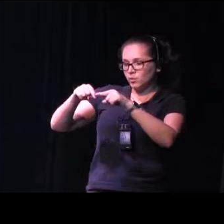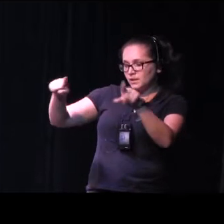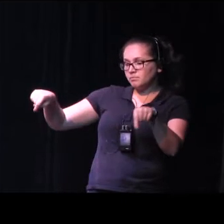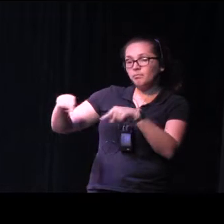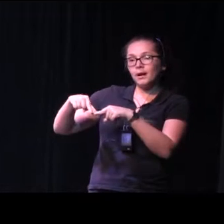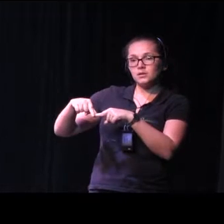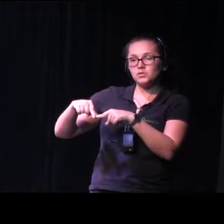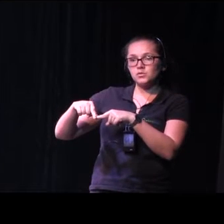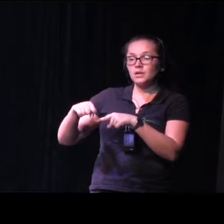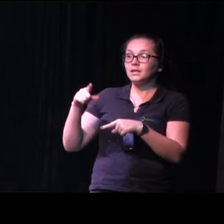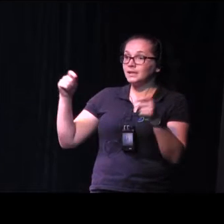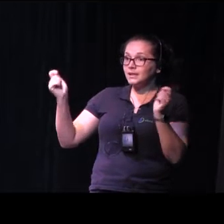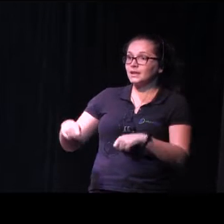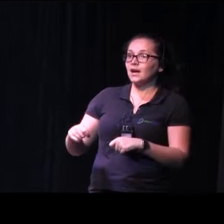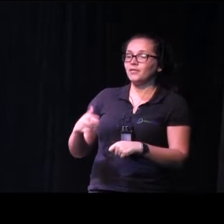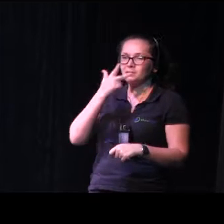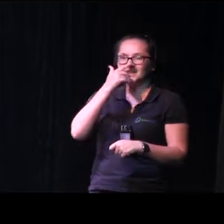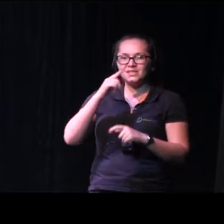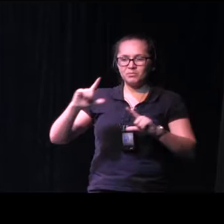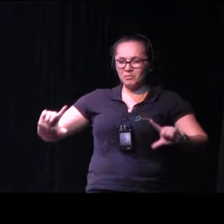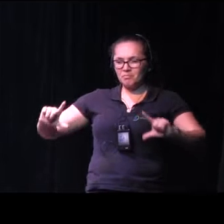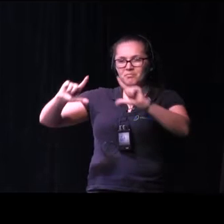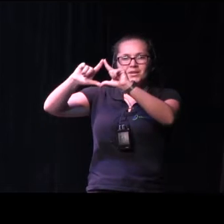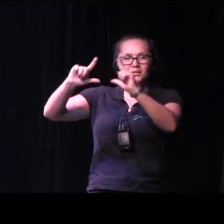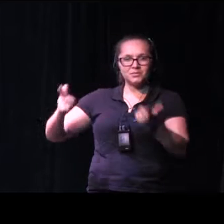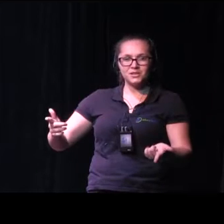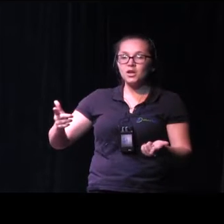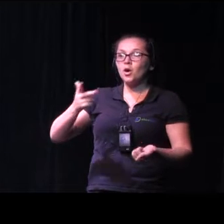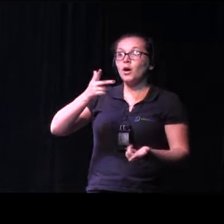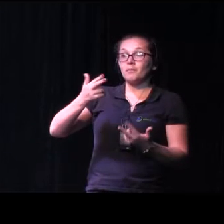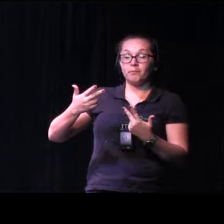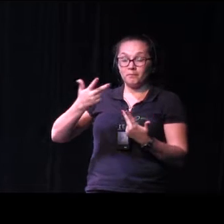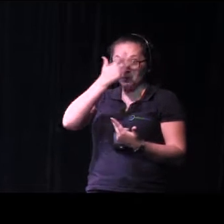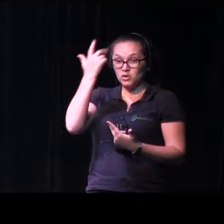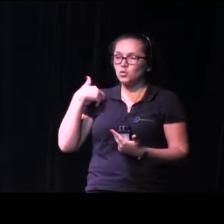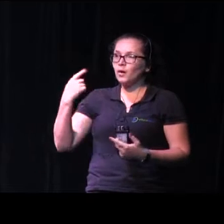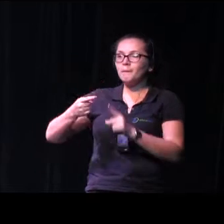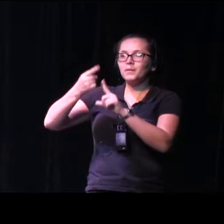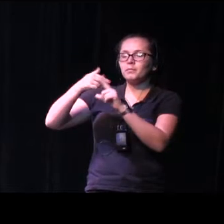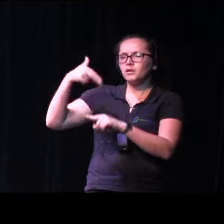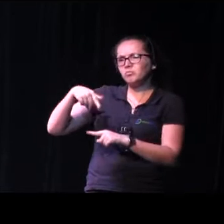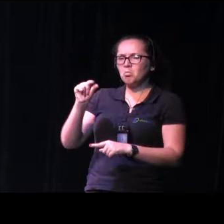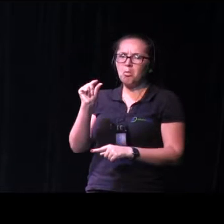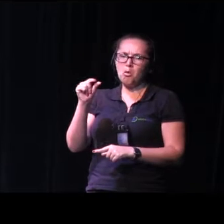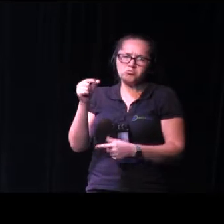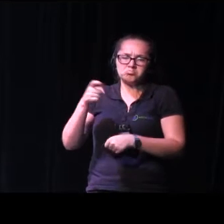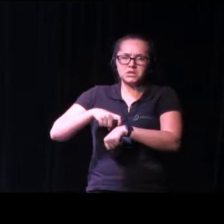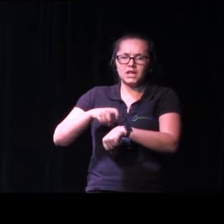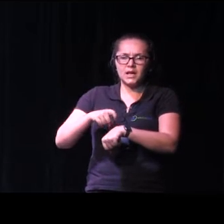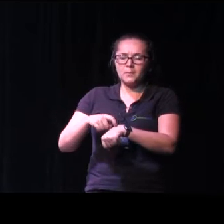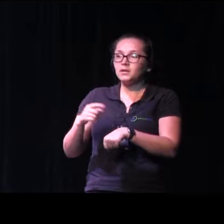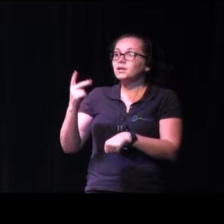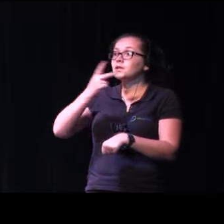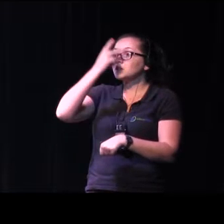permanente da espacialidade, que operava como uma pirâmide, muitas pessoas no primeiro andar que ficavam